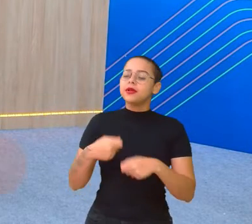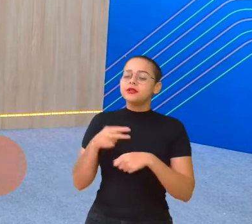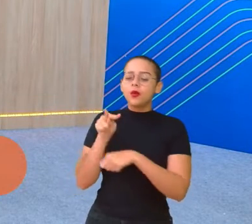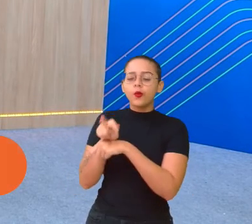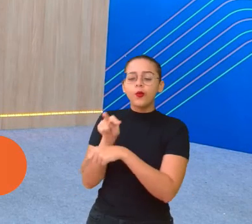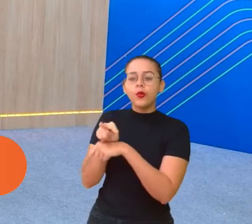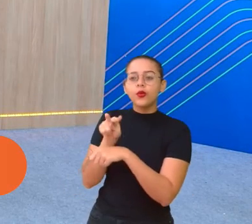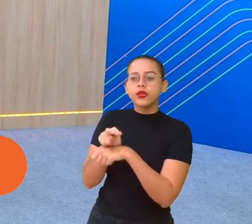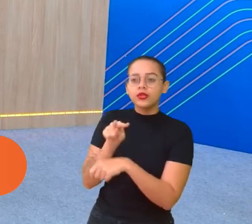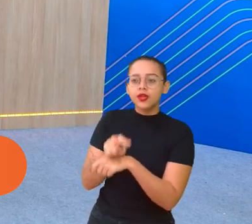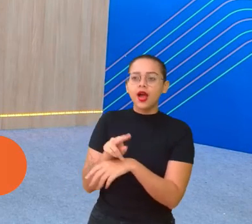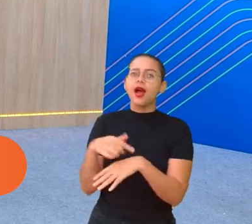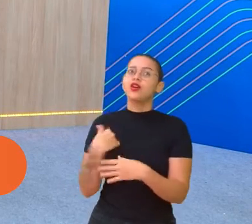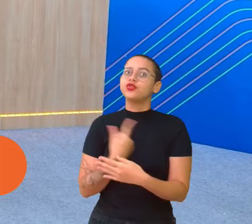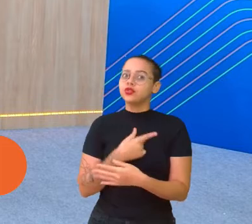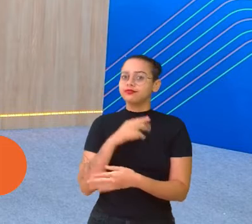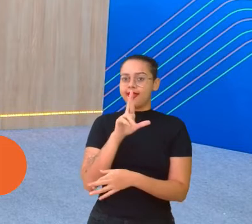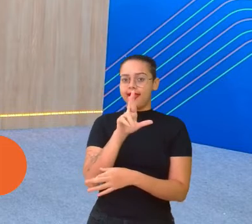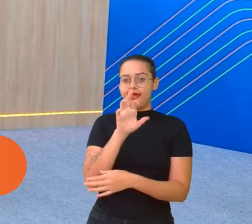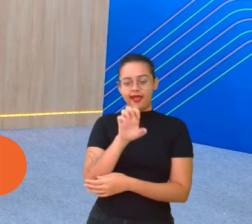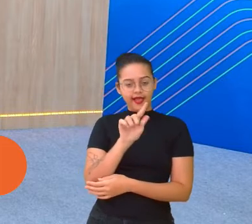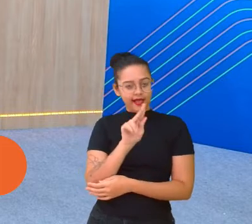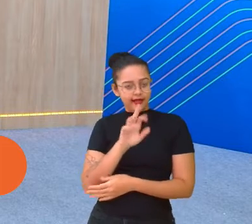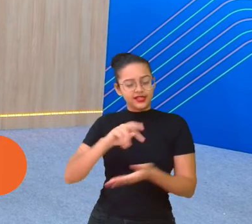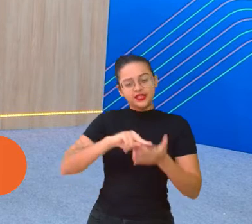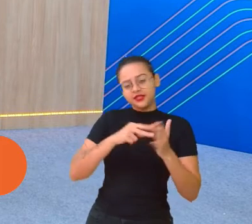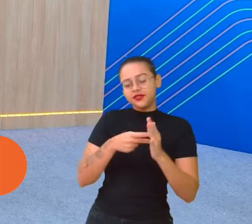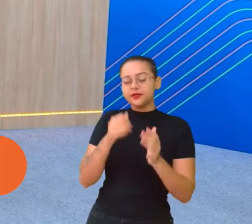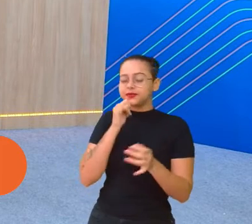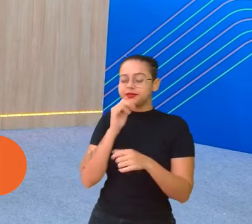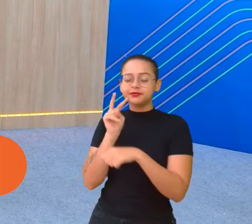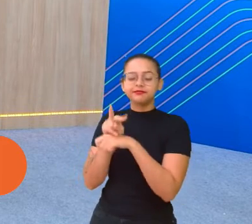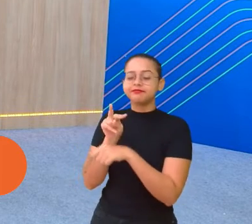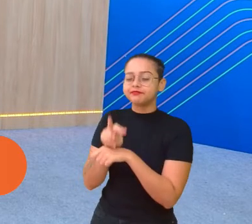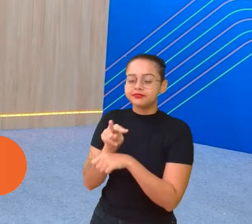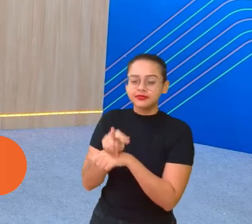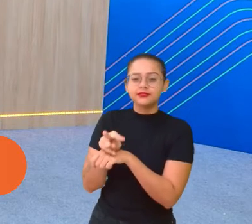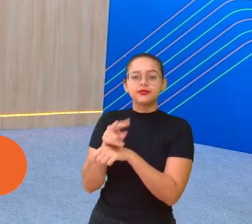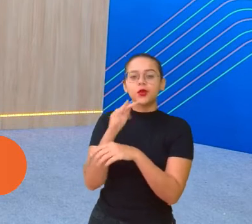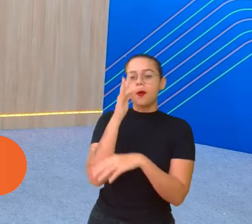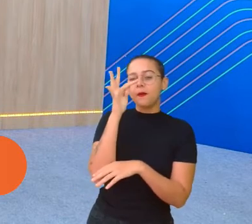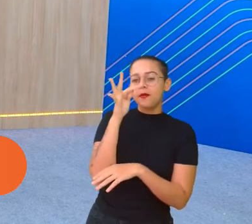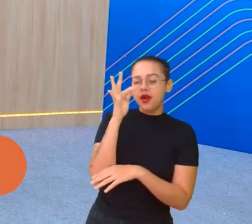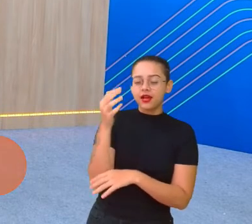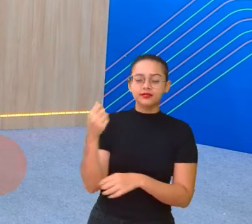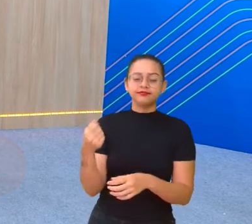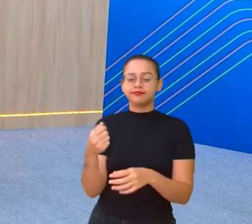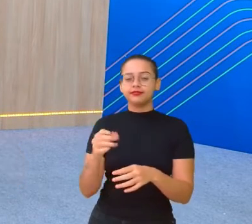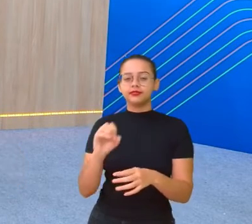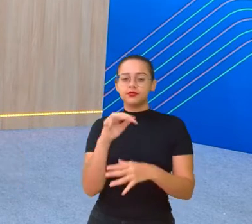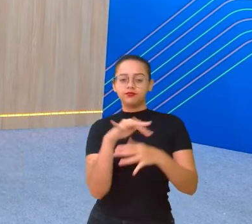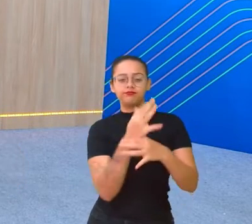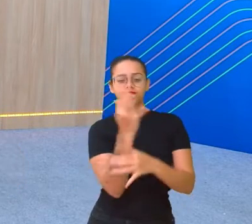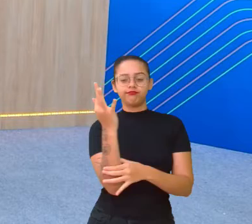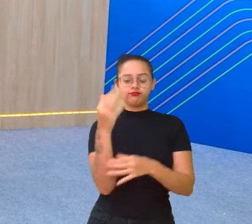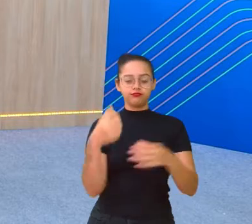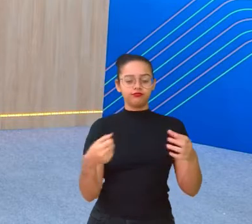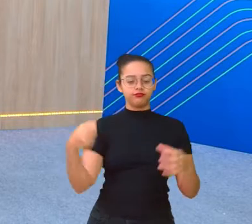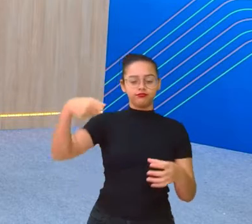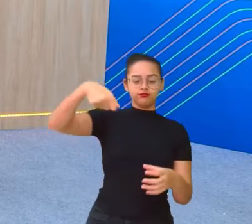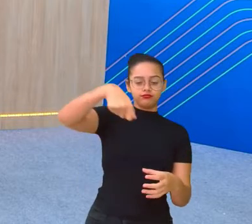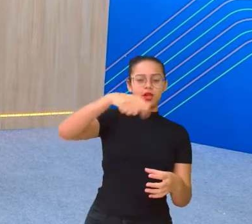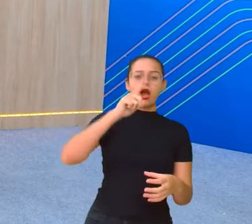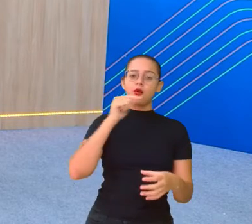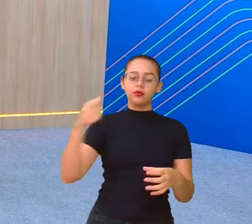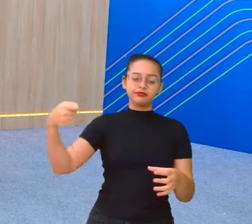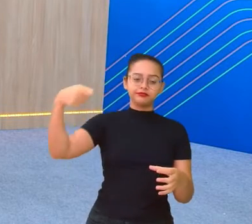Quando a gente está regando e trazendo aí para a ideia das plantas, né? Quando você tem uma plantinha em casa ou vê sua mãe, sua avó cuidando ali de